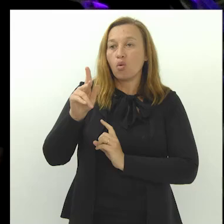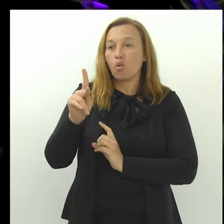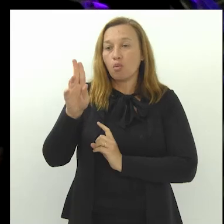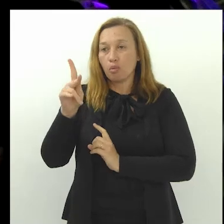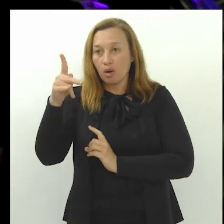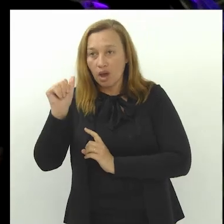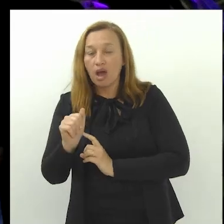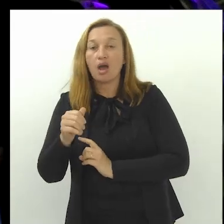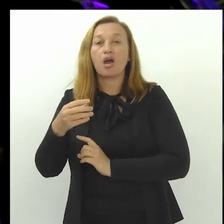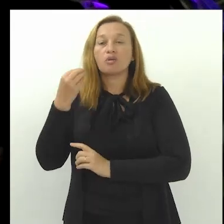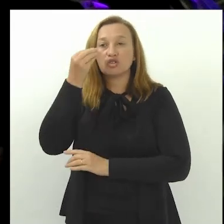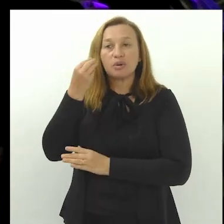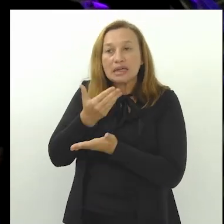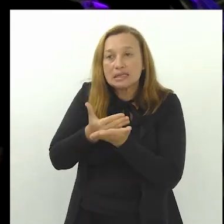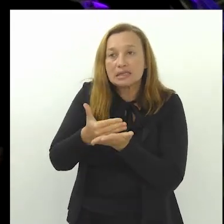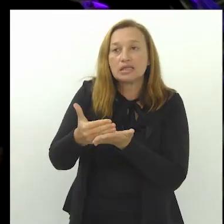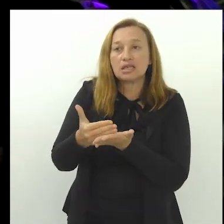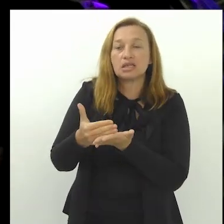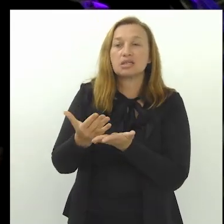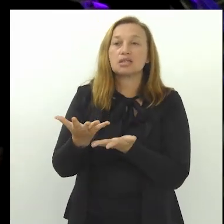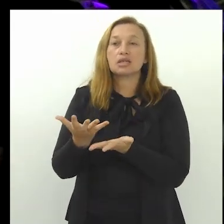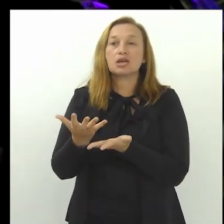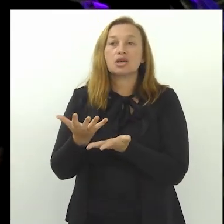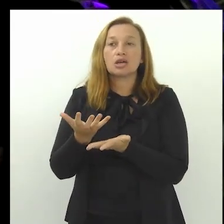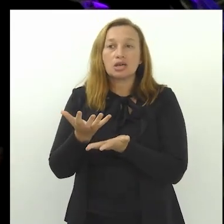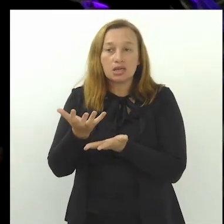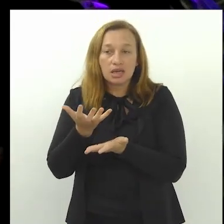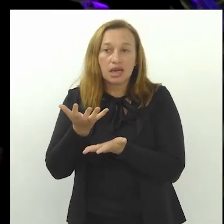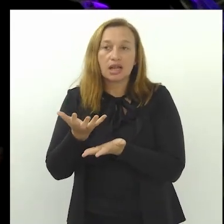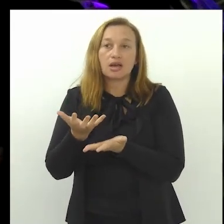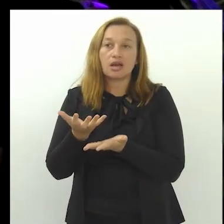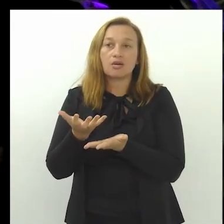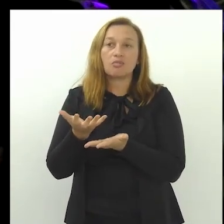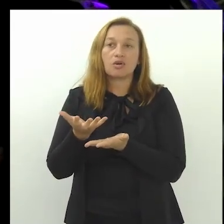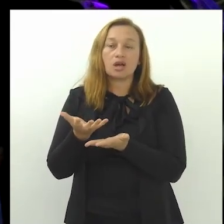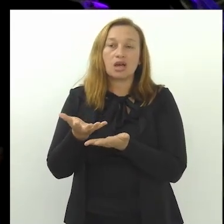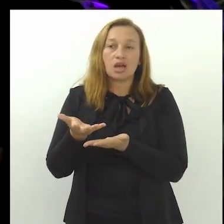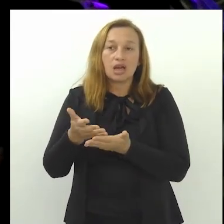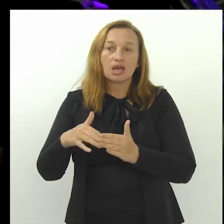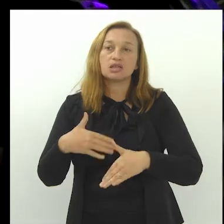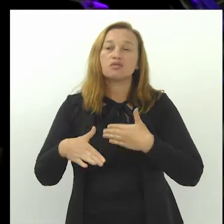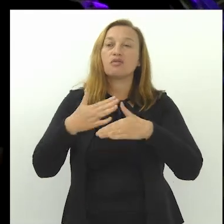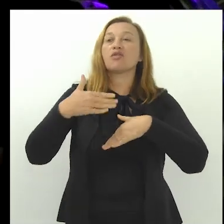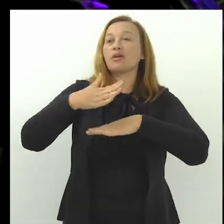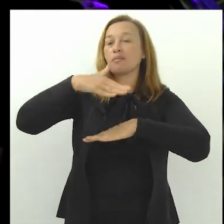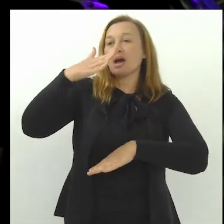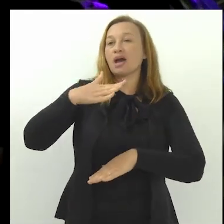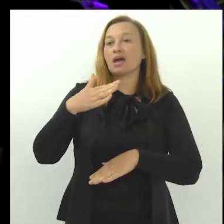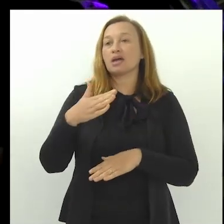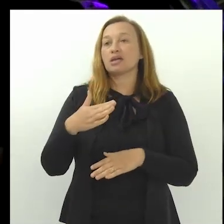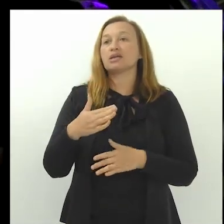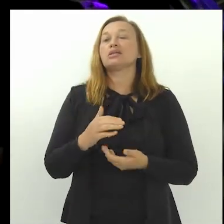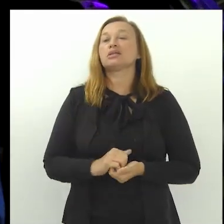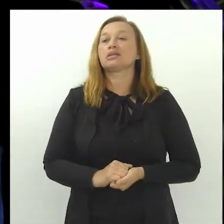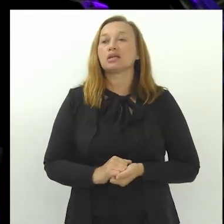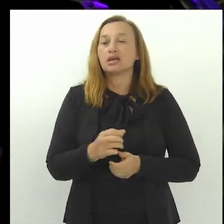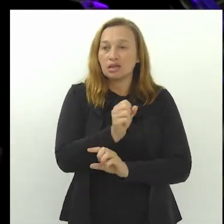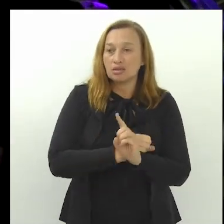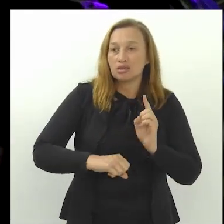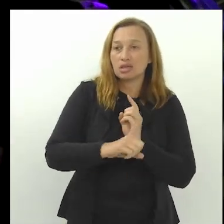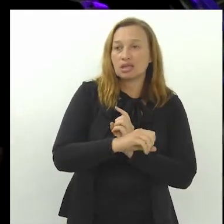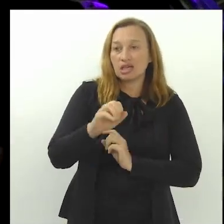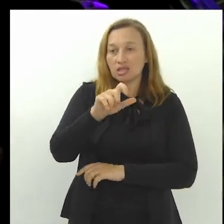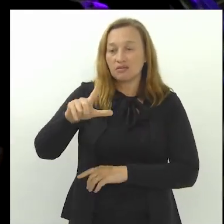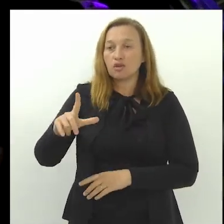dos líderes. Mas acredito que foi uma experiência piloto, né, e que a tendência é realmente a gente buscar essa vinculatividade cada vez maior ali